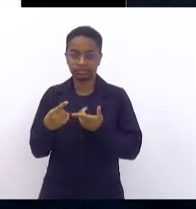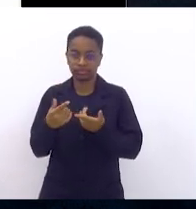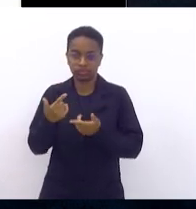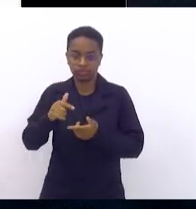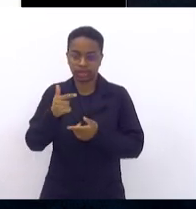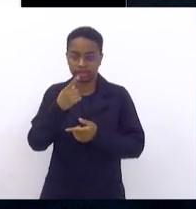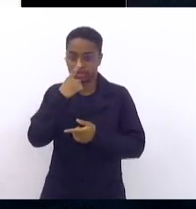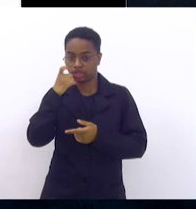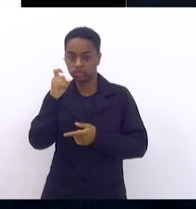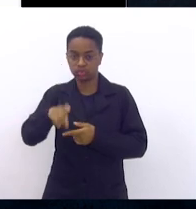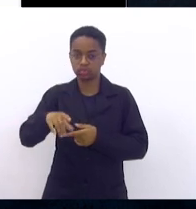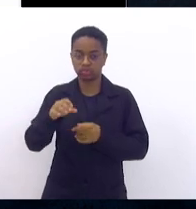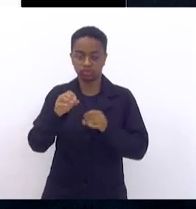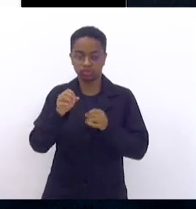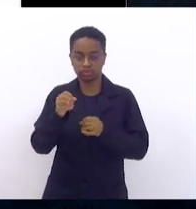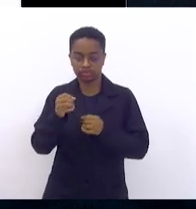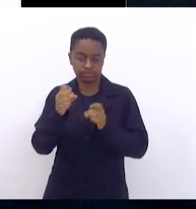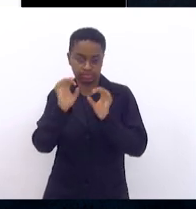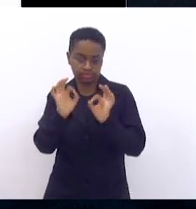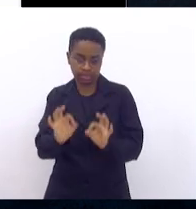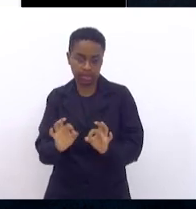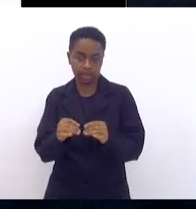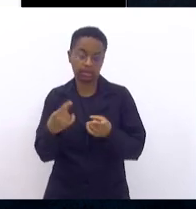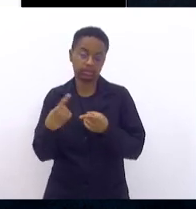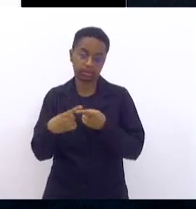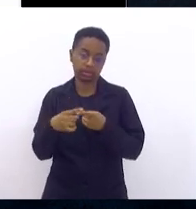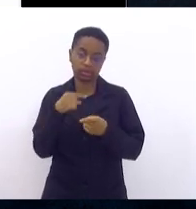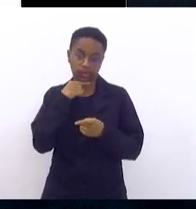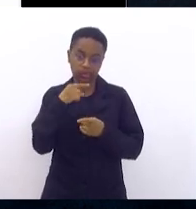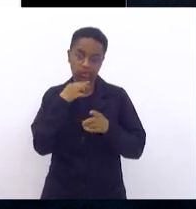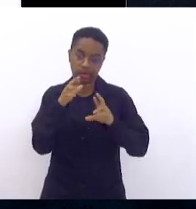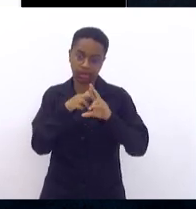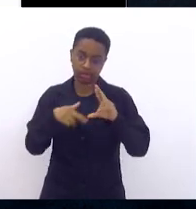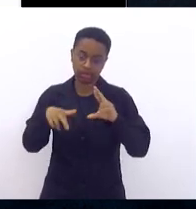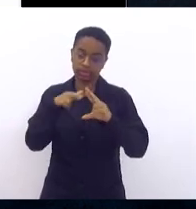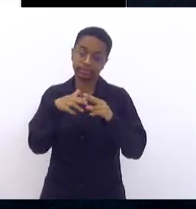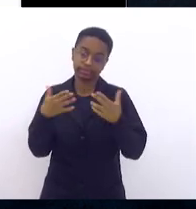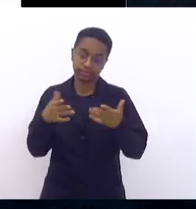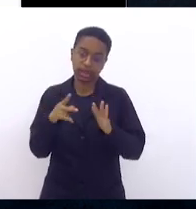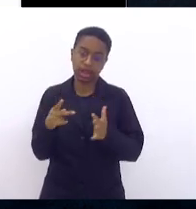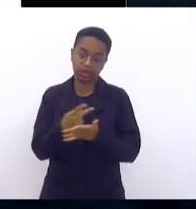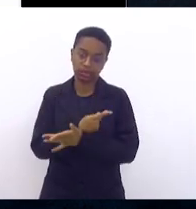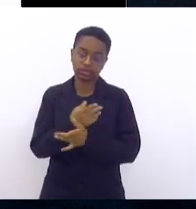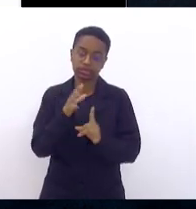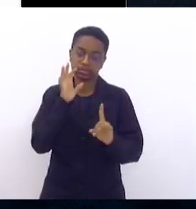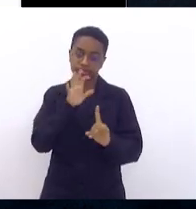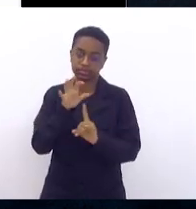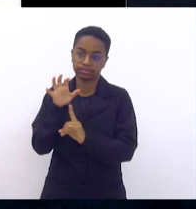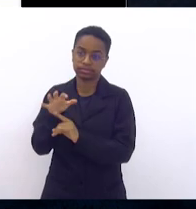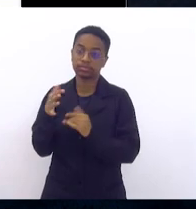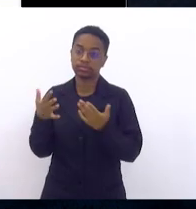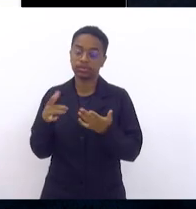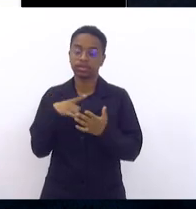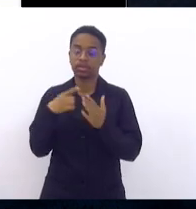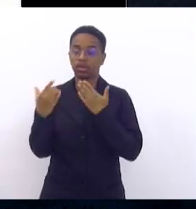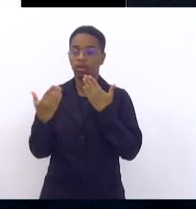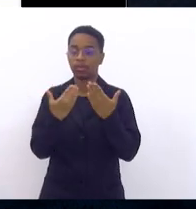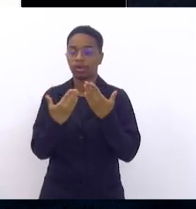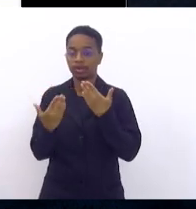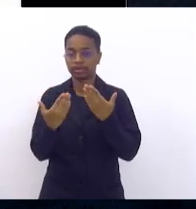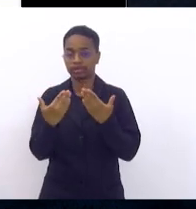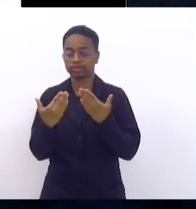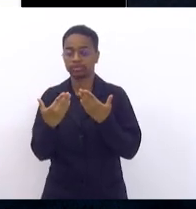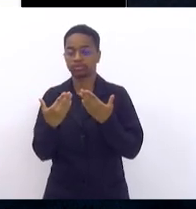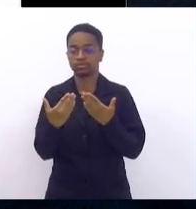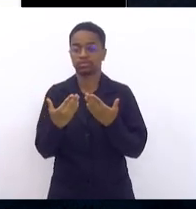adequadamente não entrava né na cadeia de reciclagem e isso tá gerando grandes impactos a gente fez um comparativo da